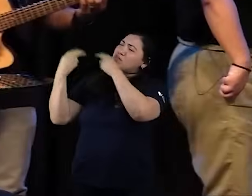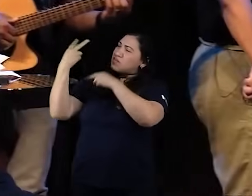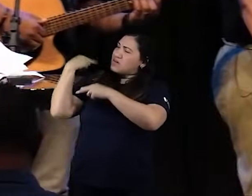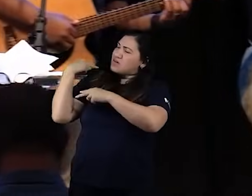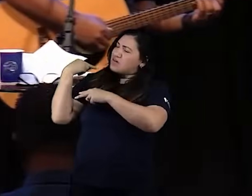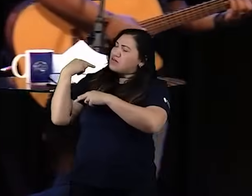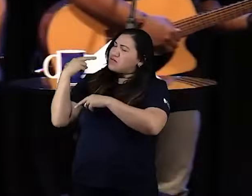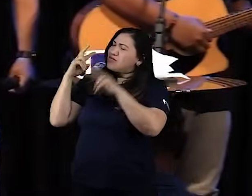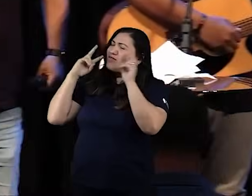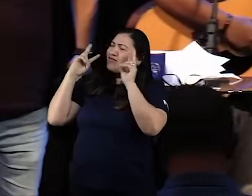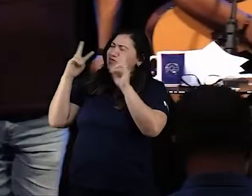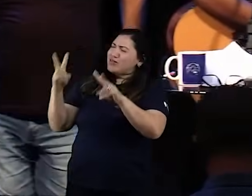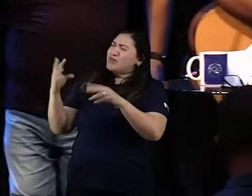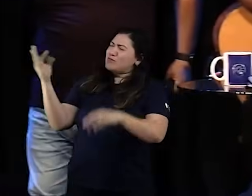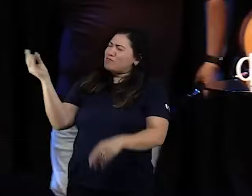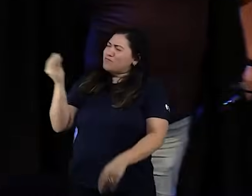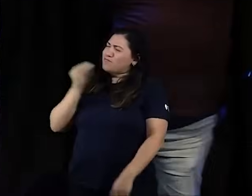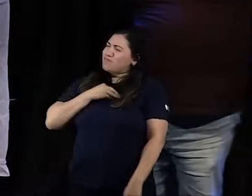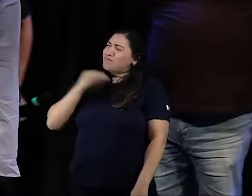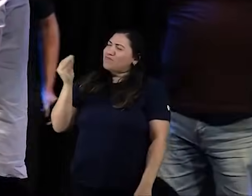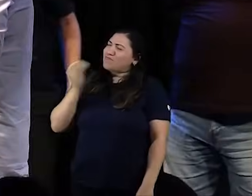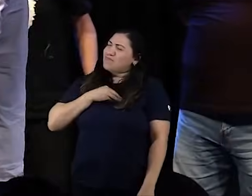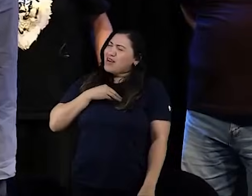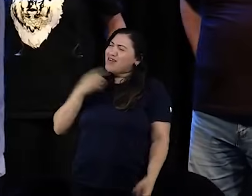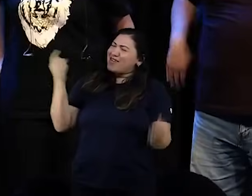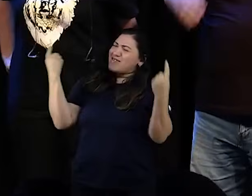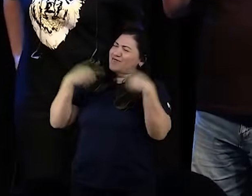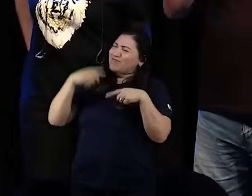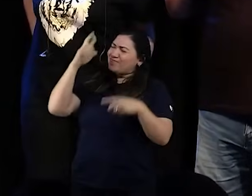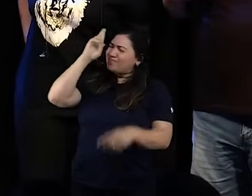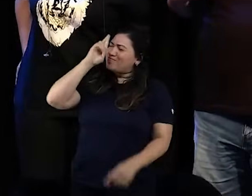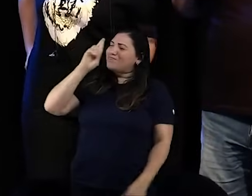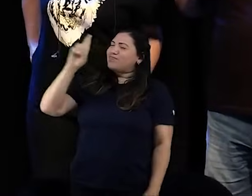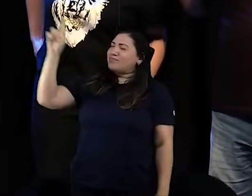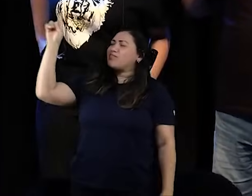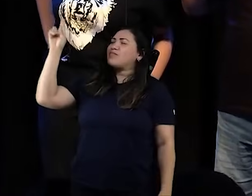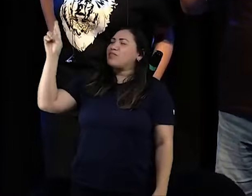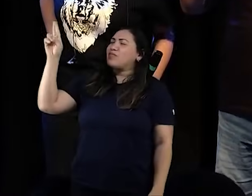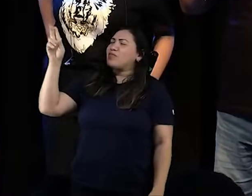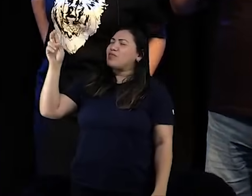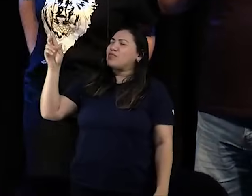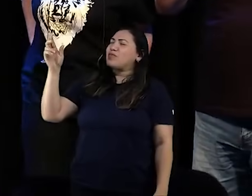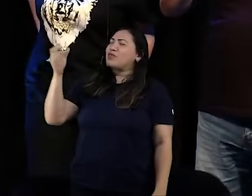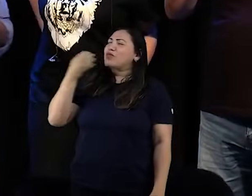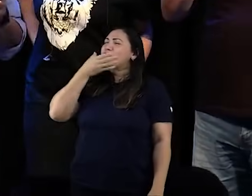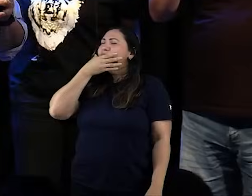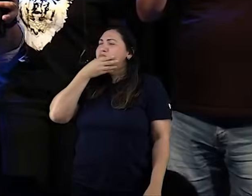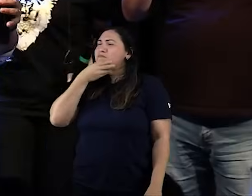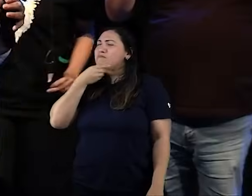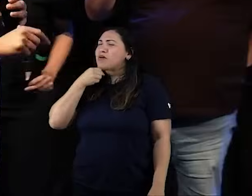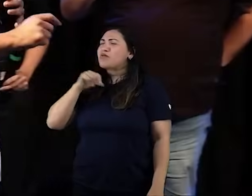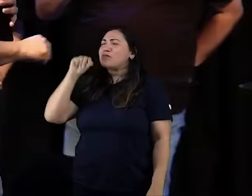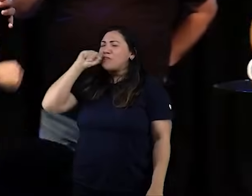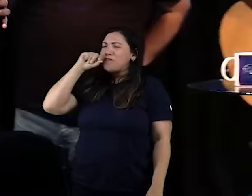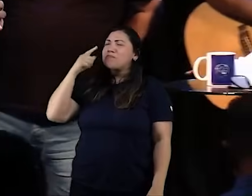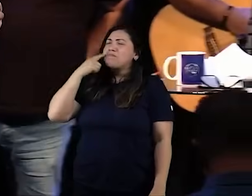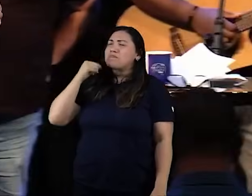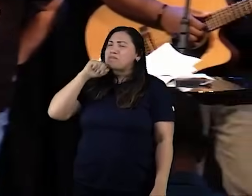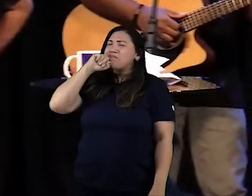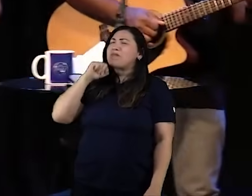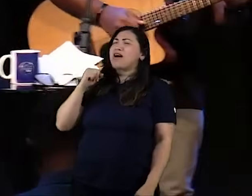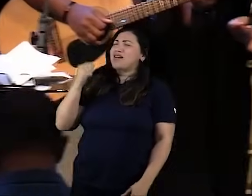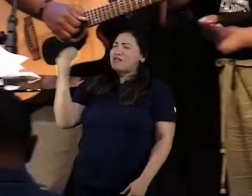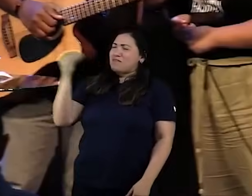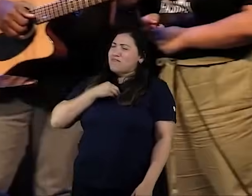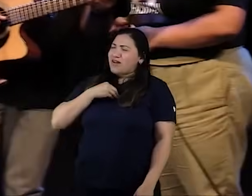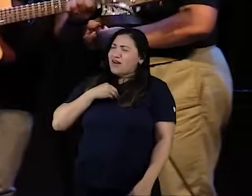vejo que eu pequei contra o senhor os meus pais pecaram contra o senhoris eu quero pedir perdão